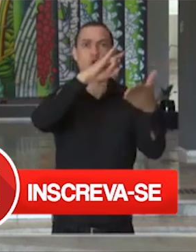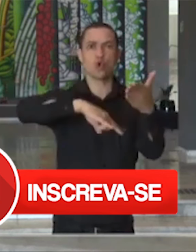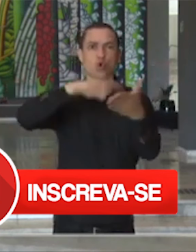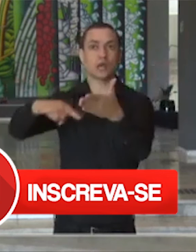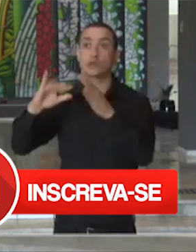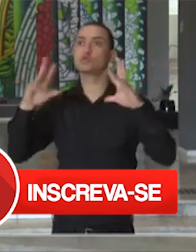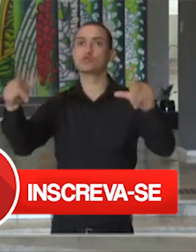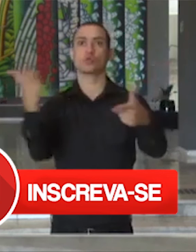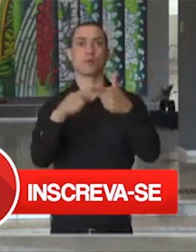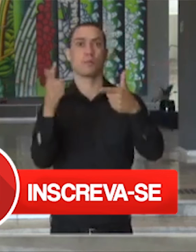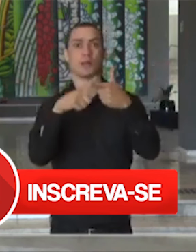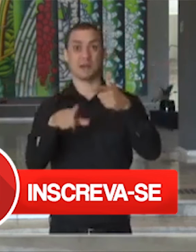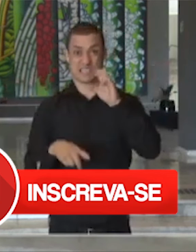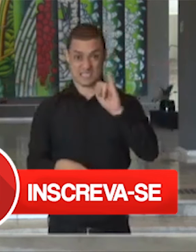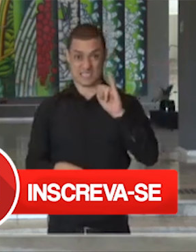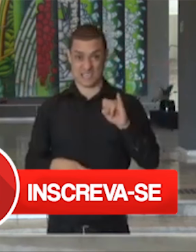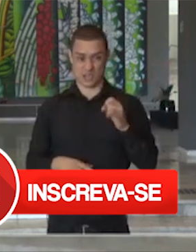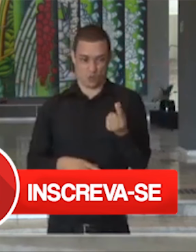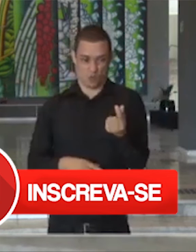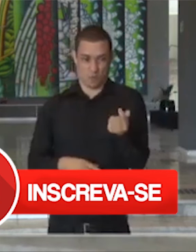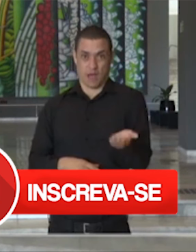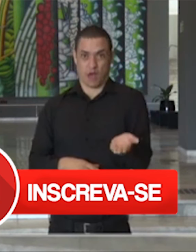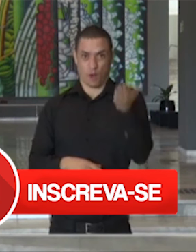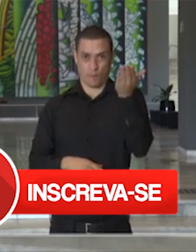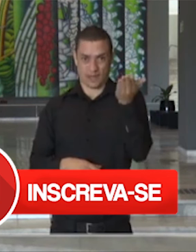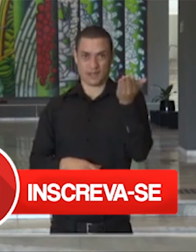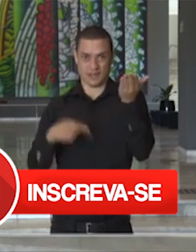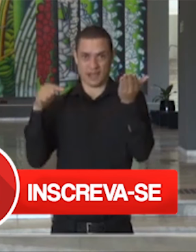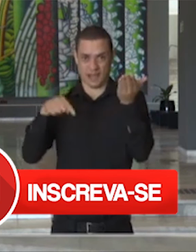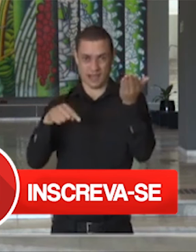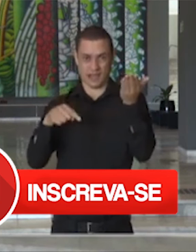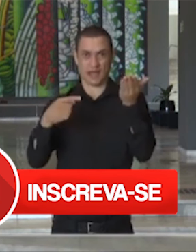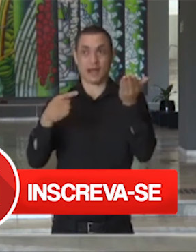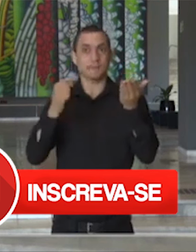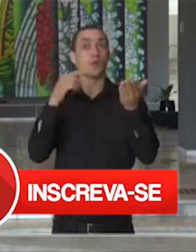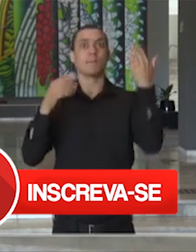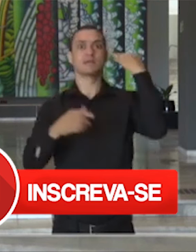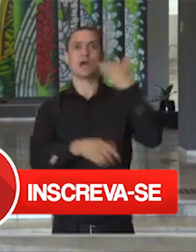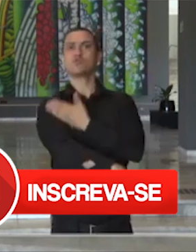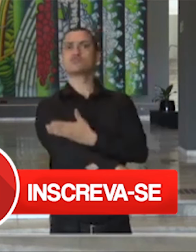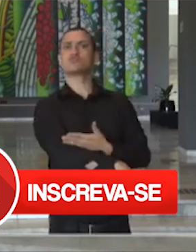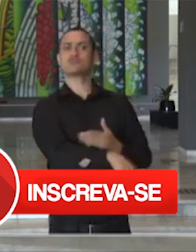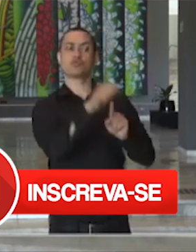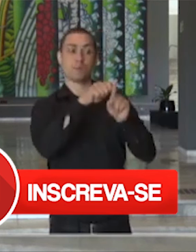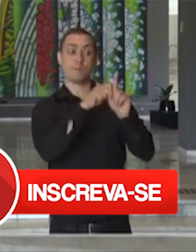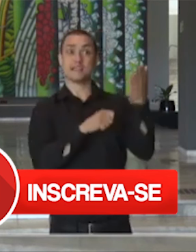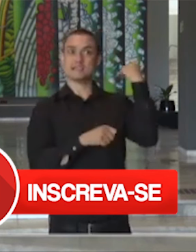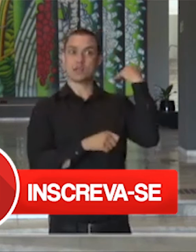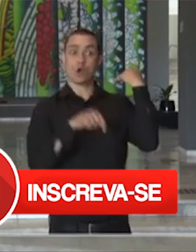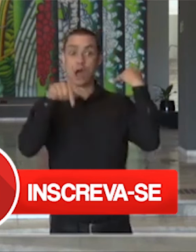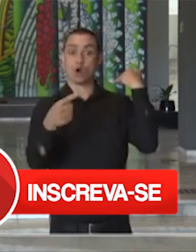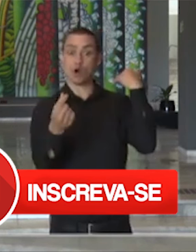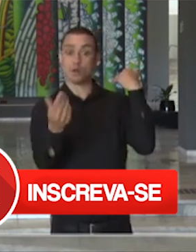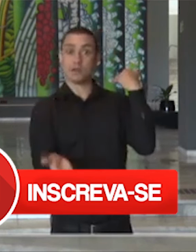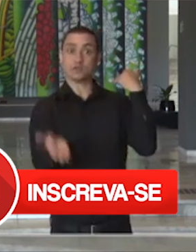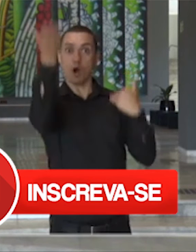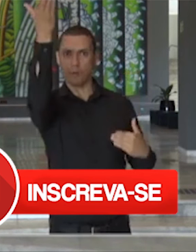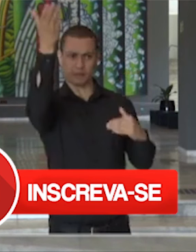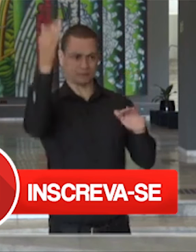que aumentar o preço em relação ao valor praticado no mês anterior